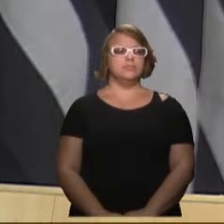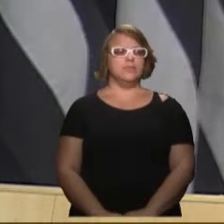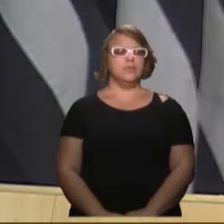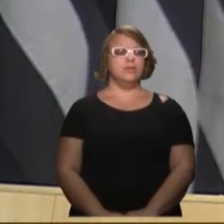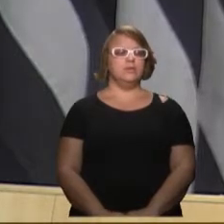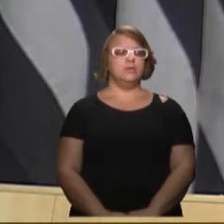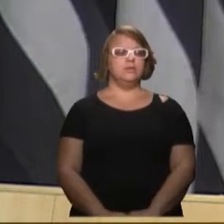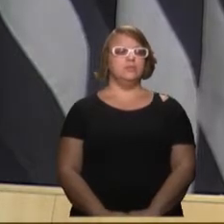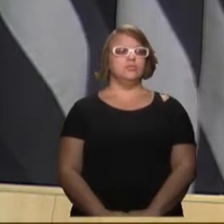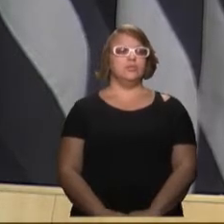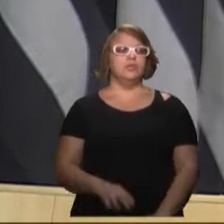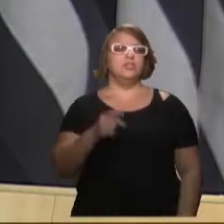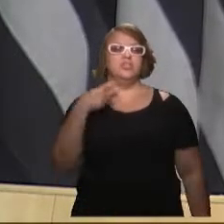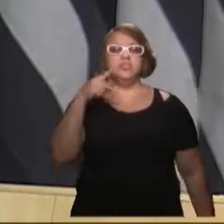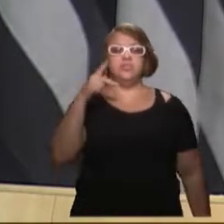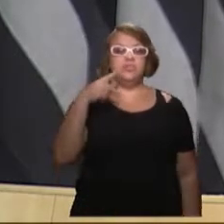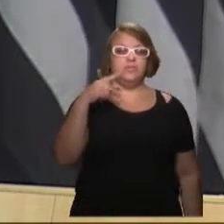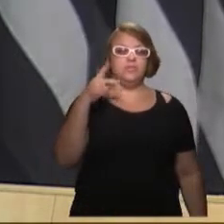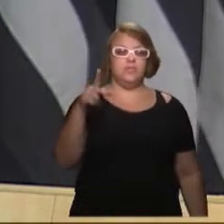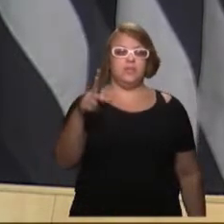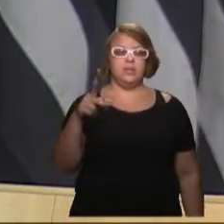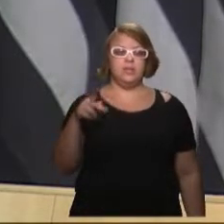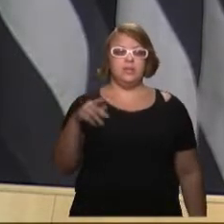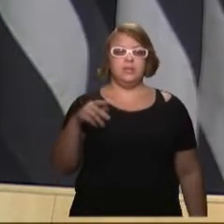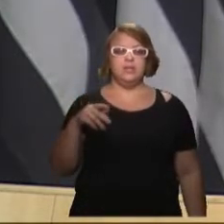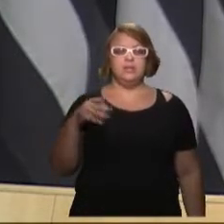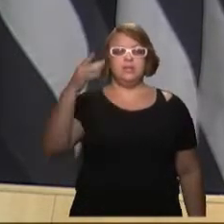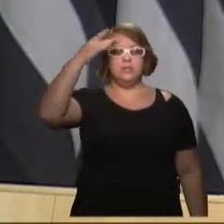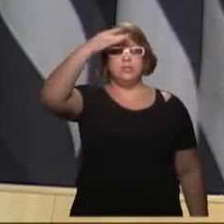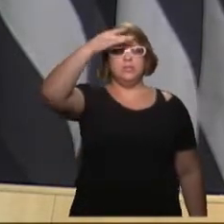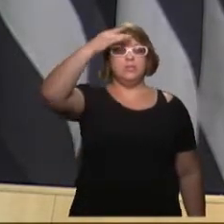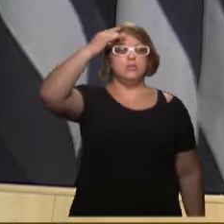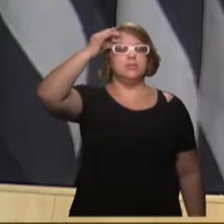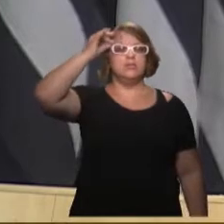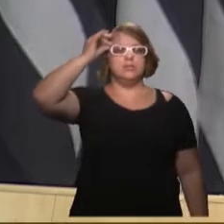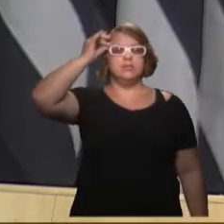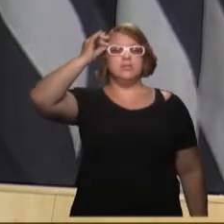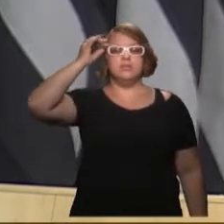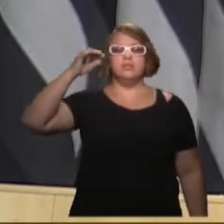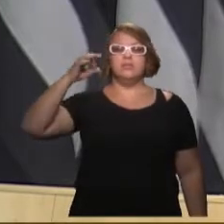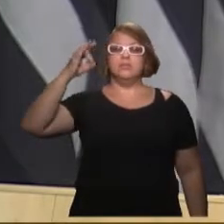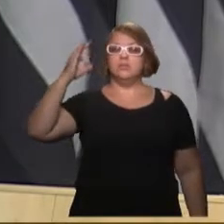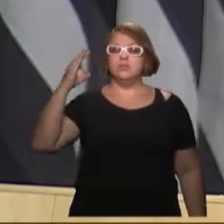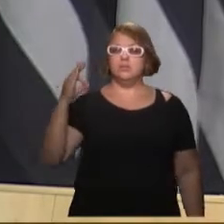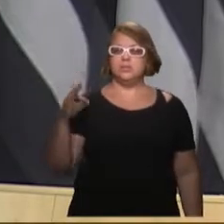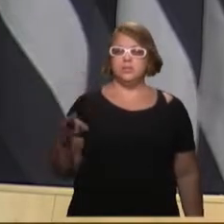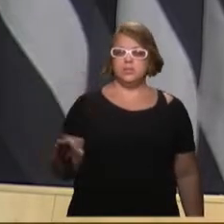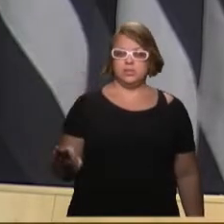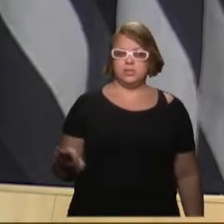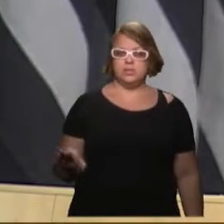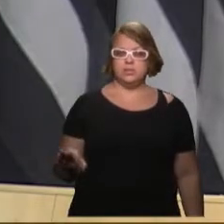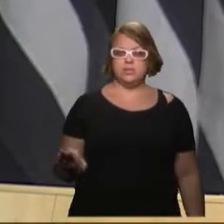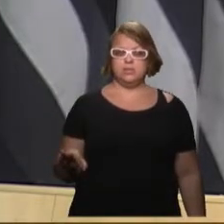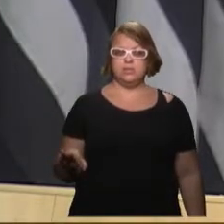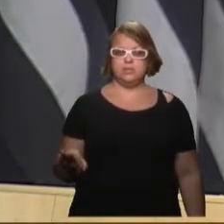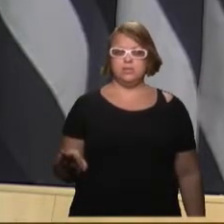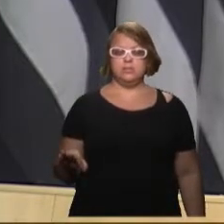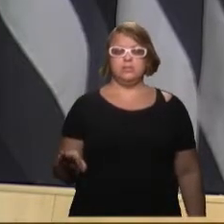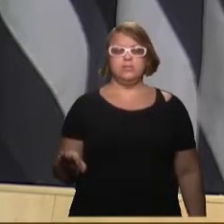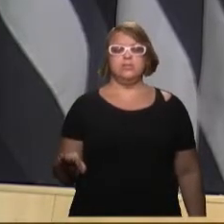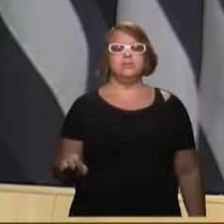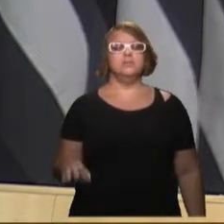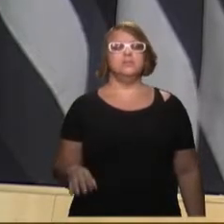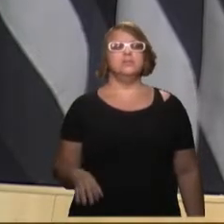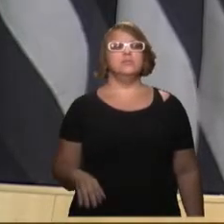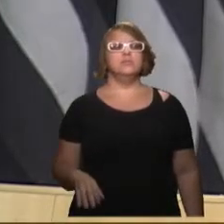possa, de repente, agir de má fé, mas eu estou me referindo ao cidadão de boa índole, né?